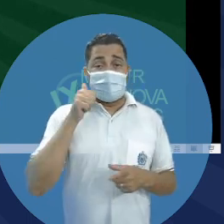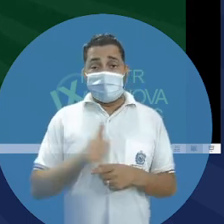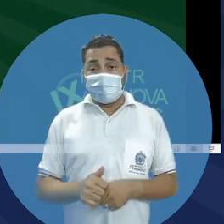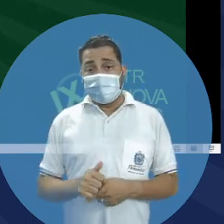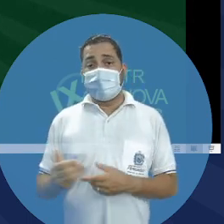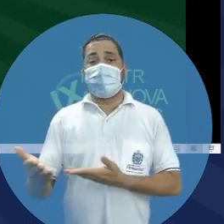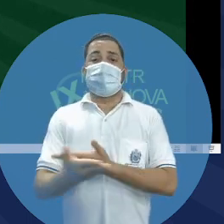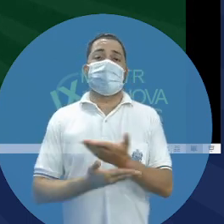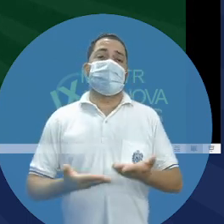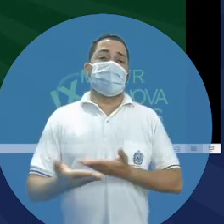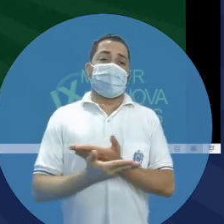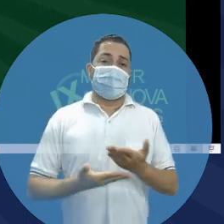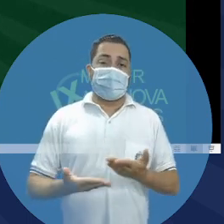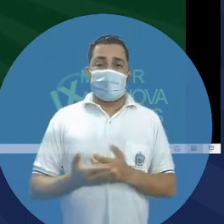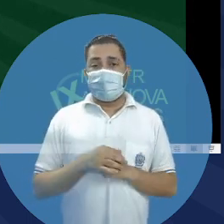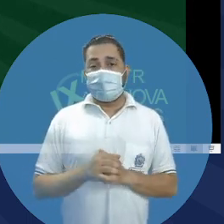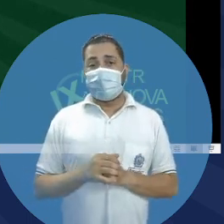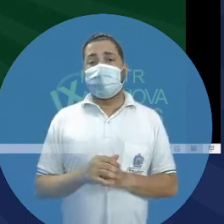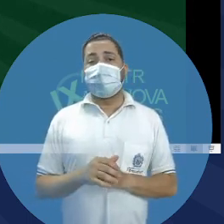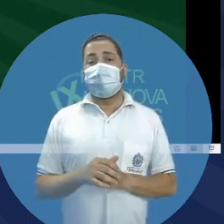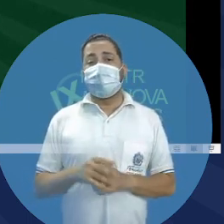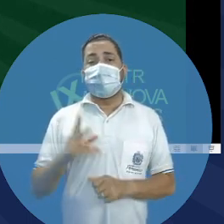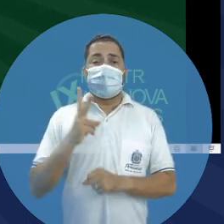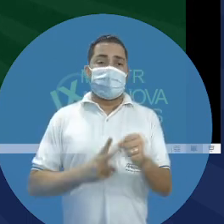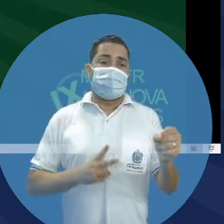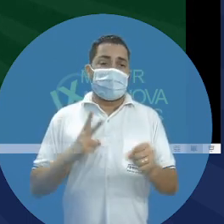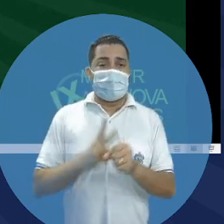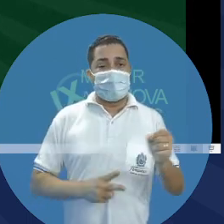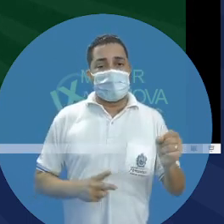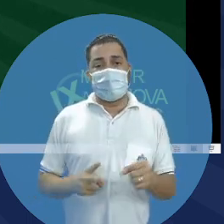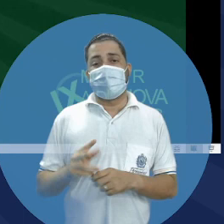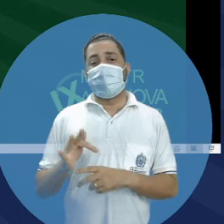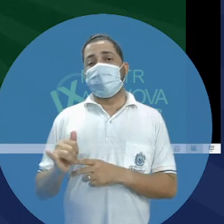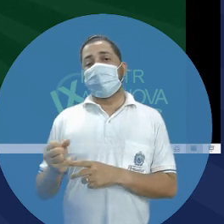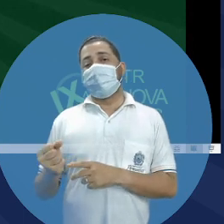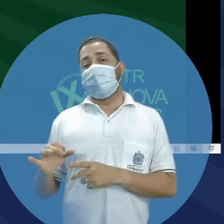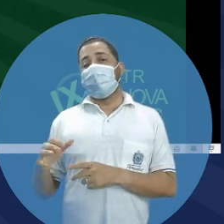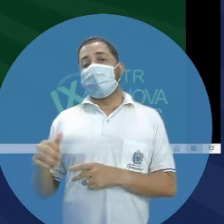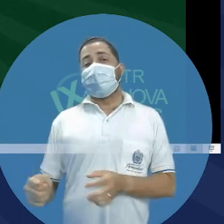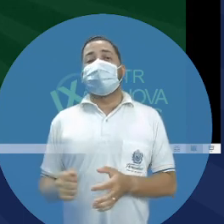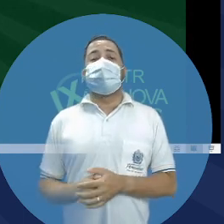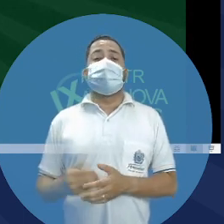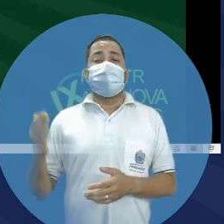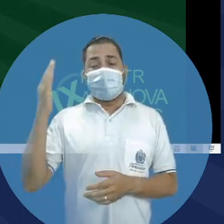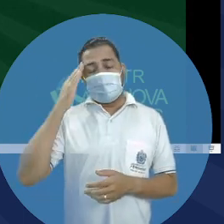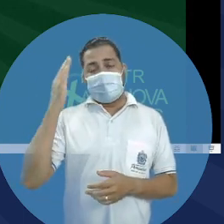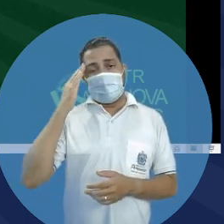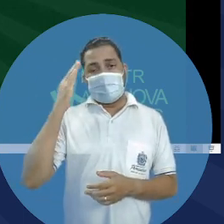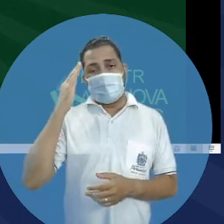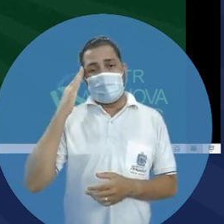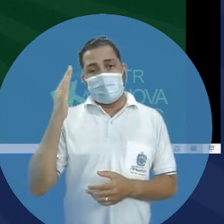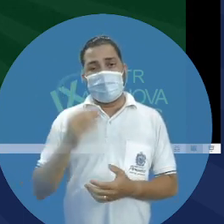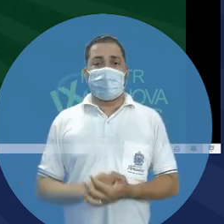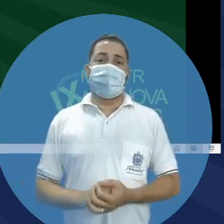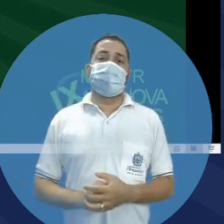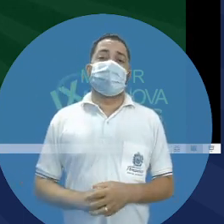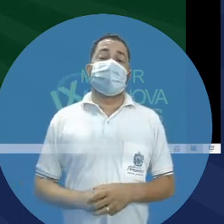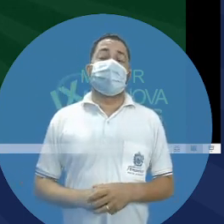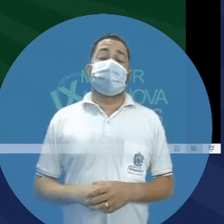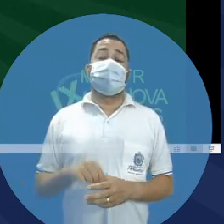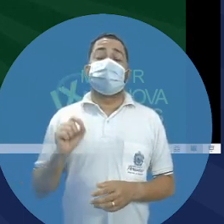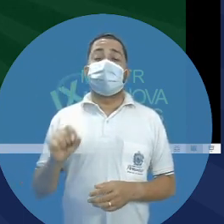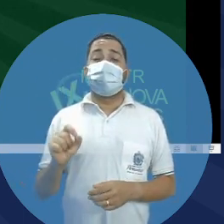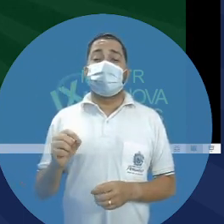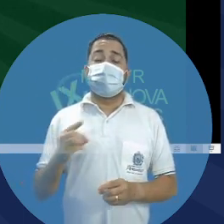à violência física. O que é que eles entenderiam por isso? E foi se construindo diálogos